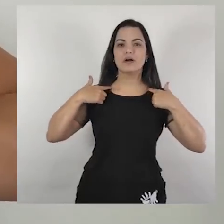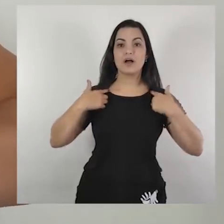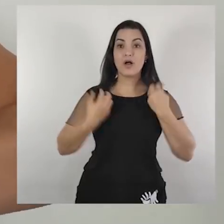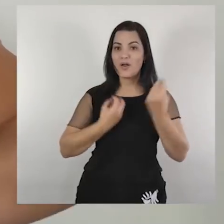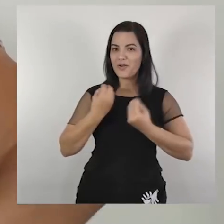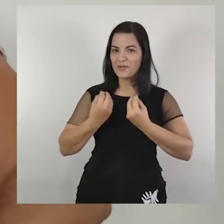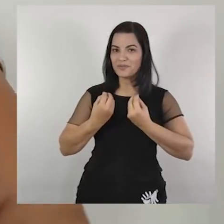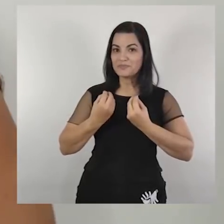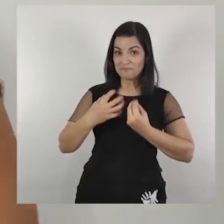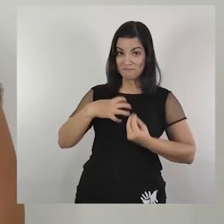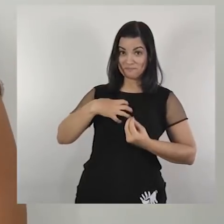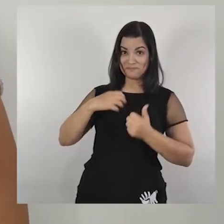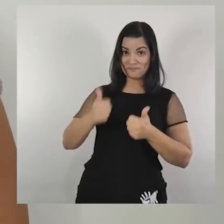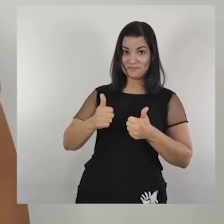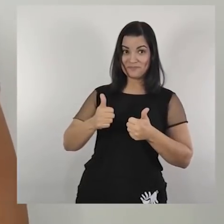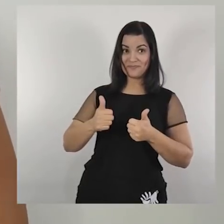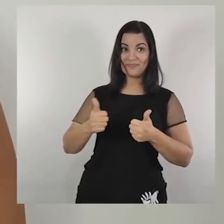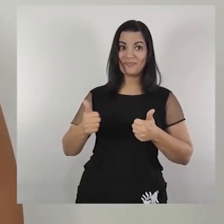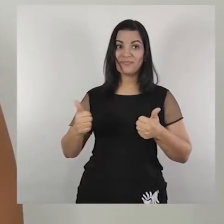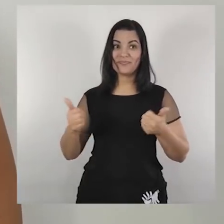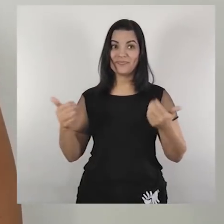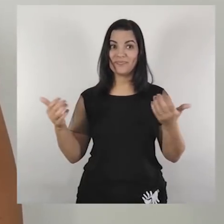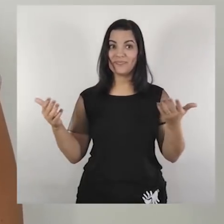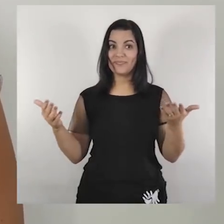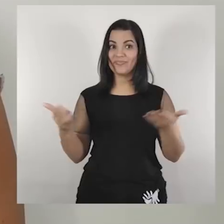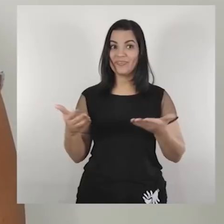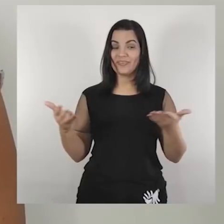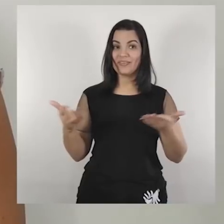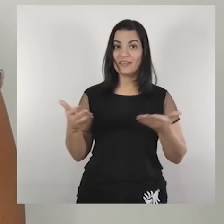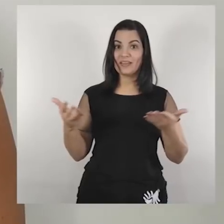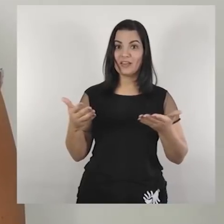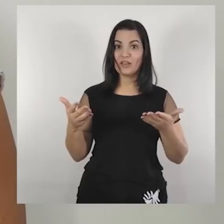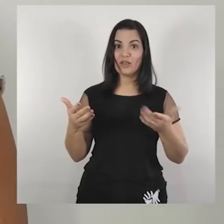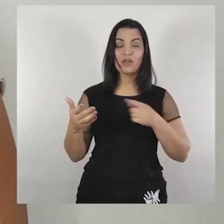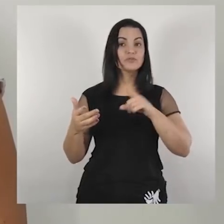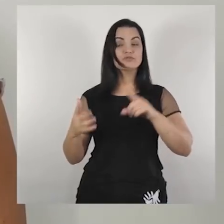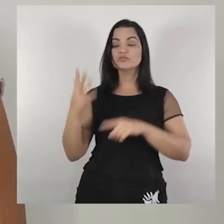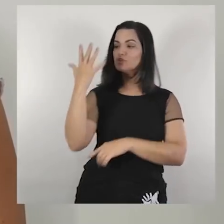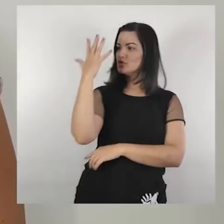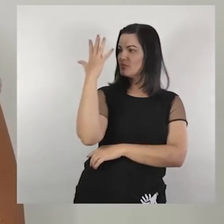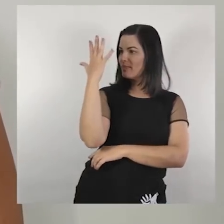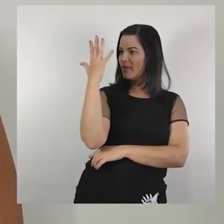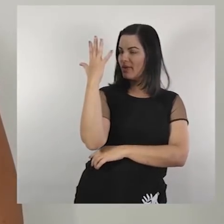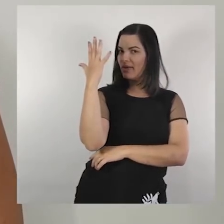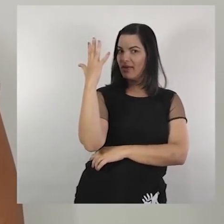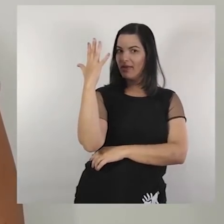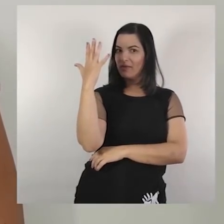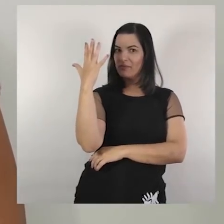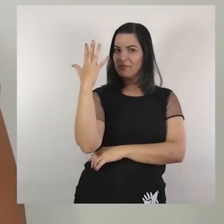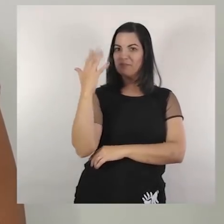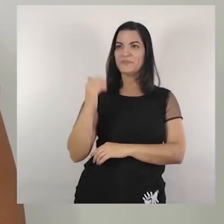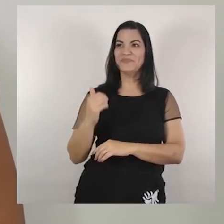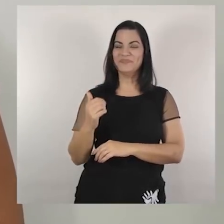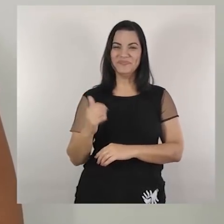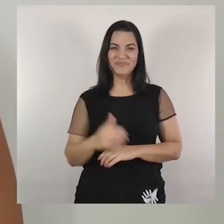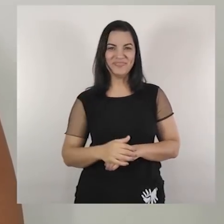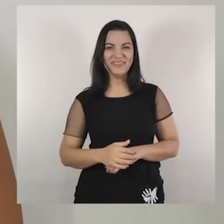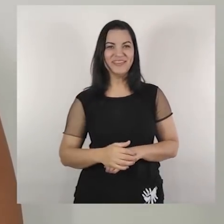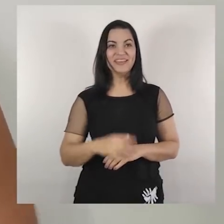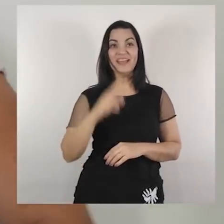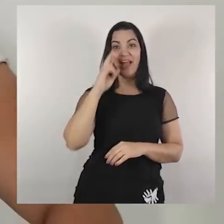pescoço. Agora vocês vão ficar em frente a um espelho e vão